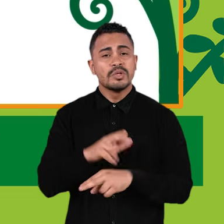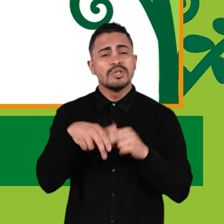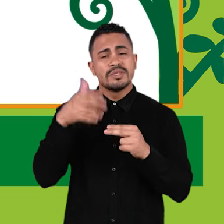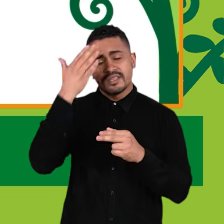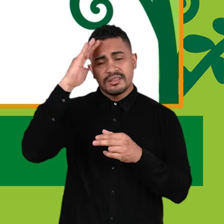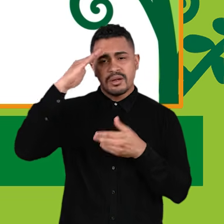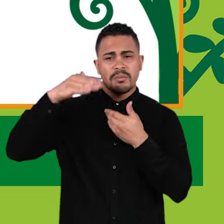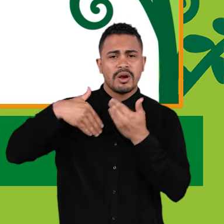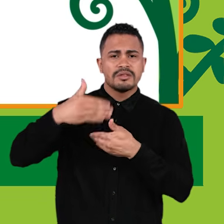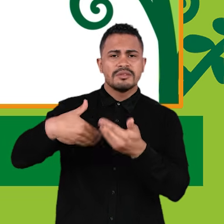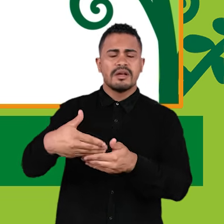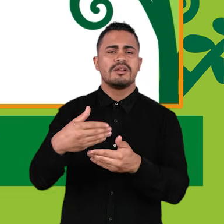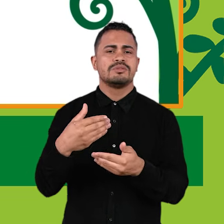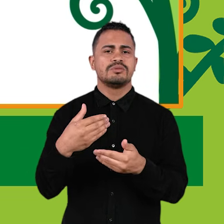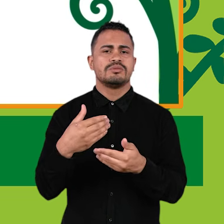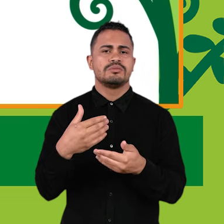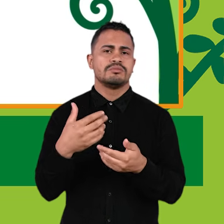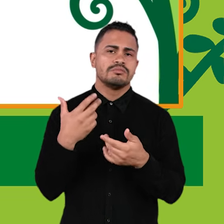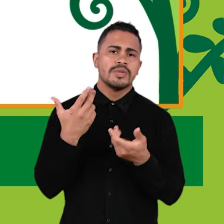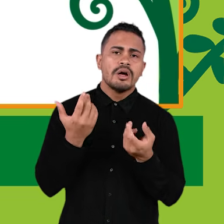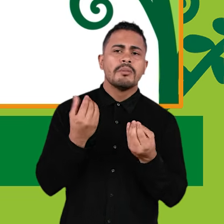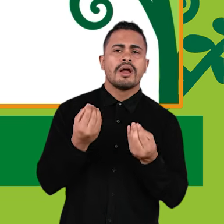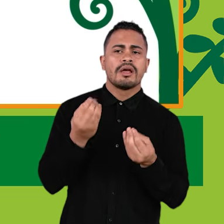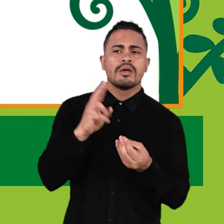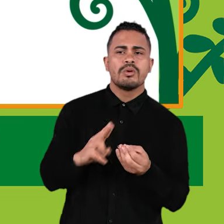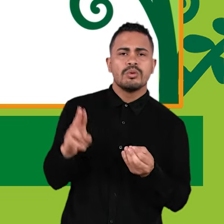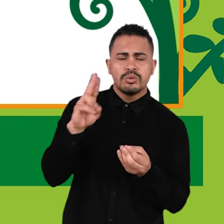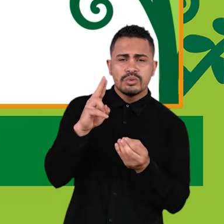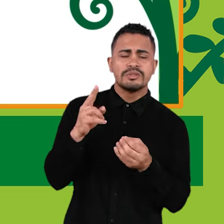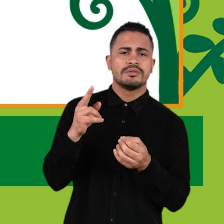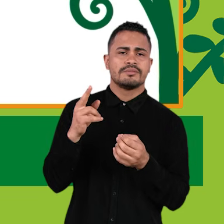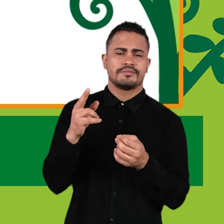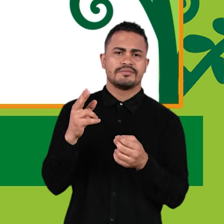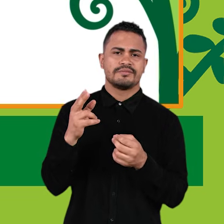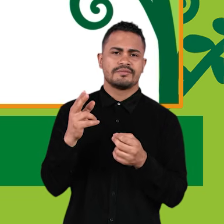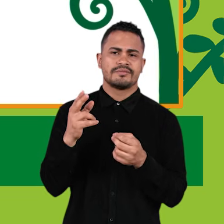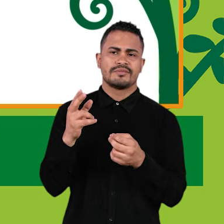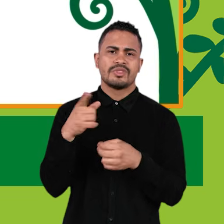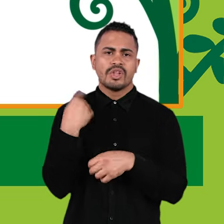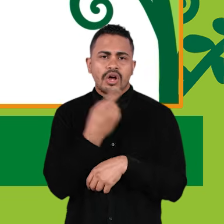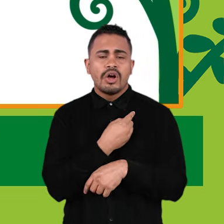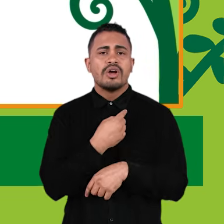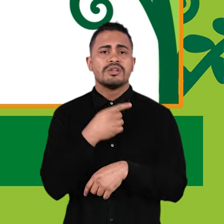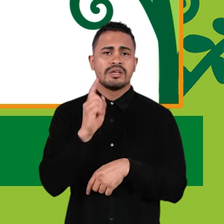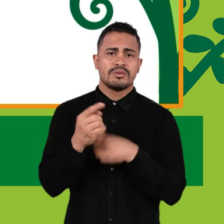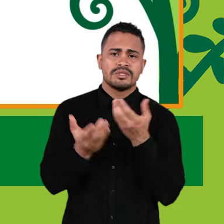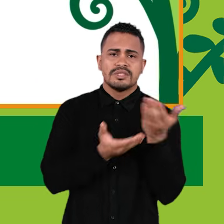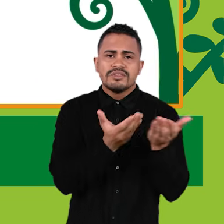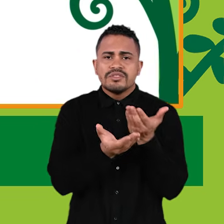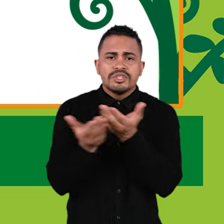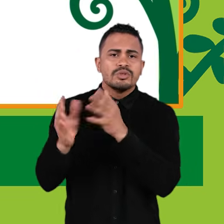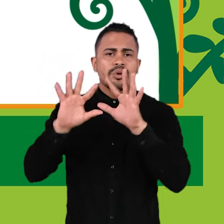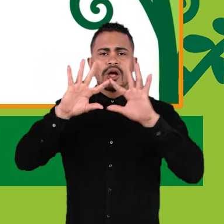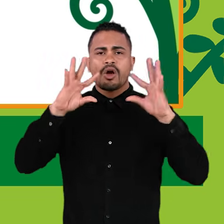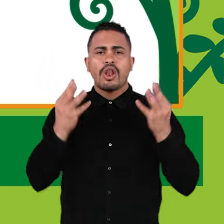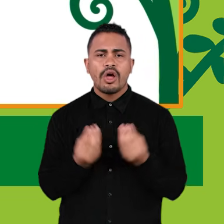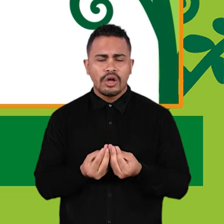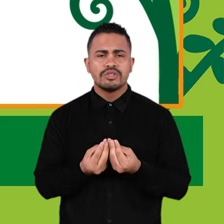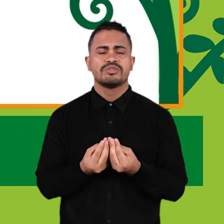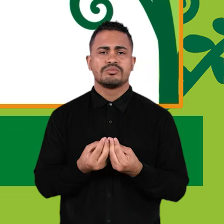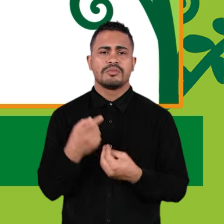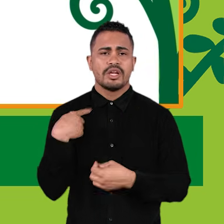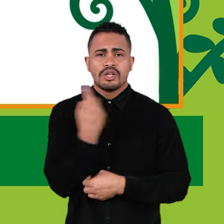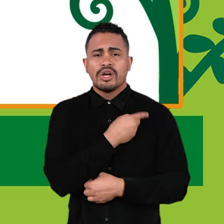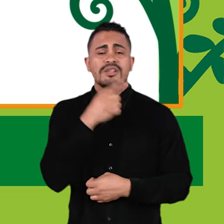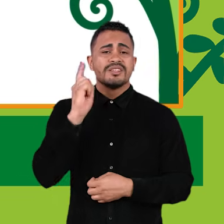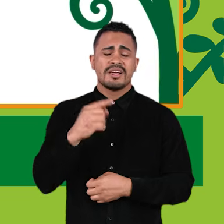entender a utilidade, né, desses organismos para a gente, entender os serviços ecossistêmicos que eles prestam para a